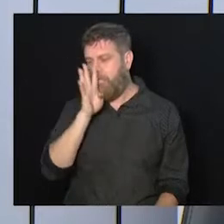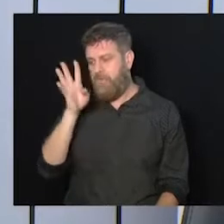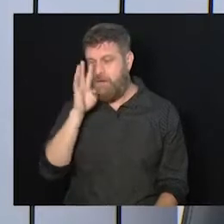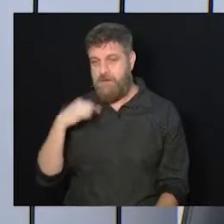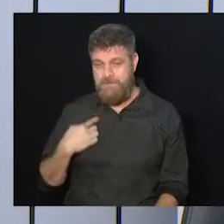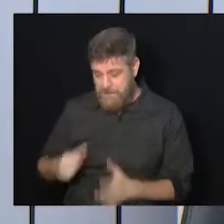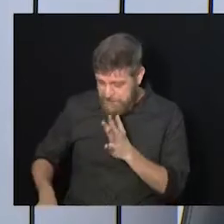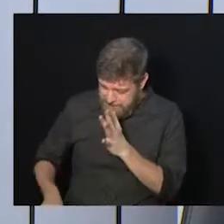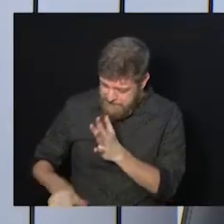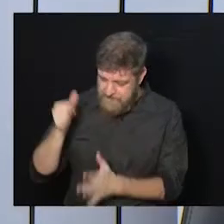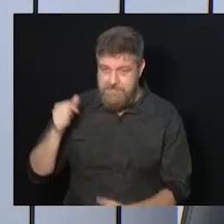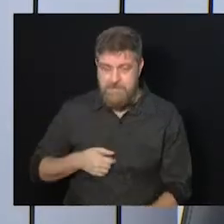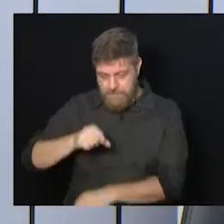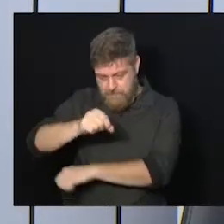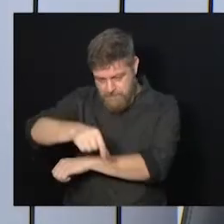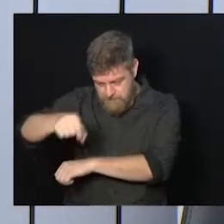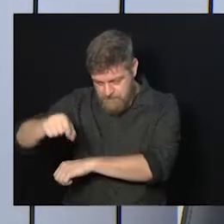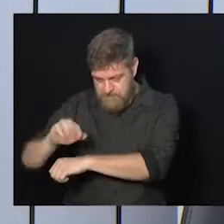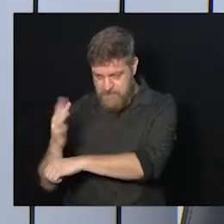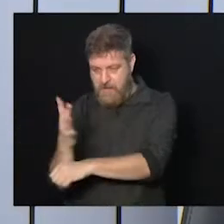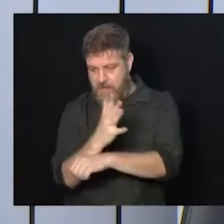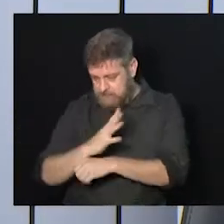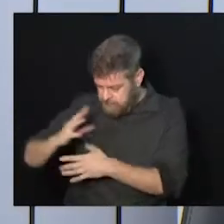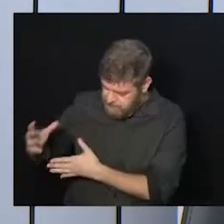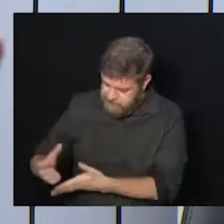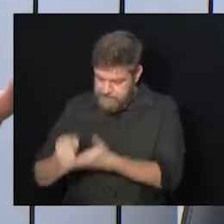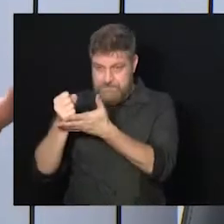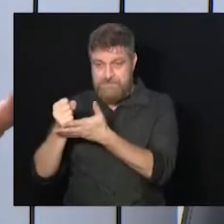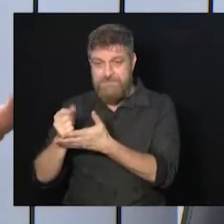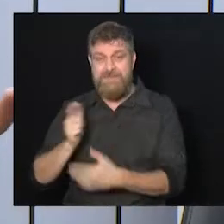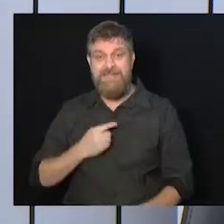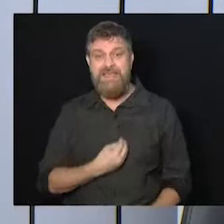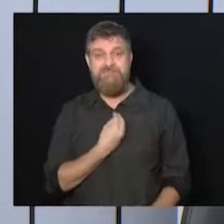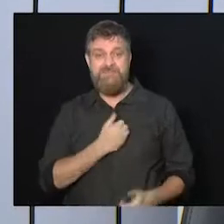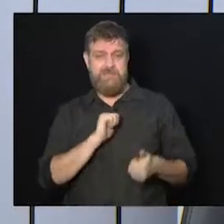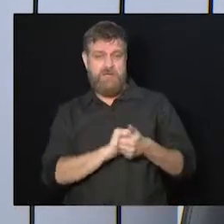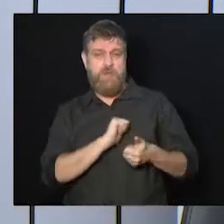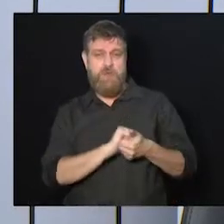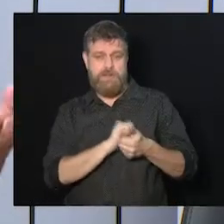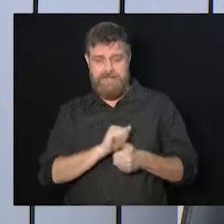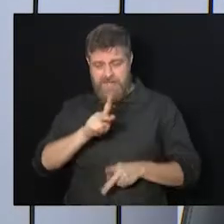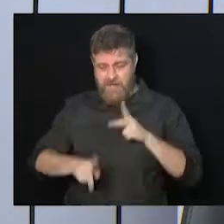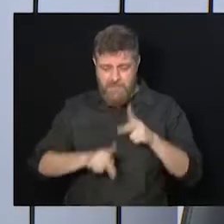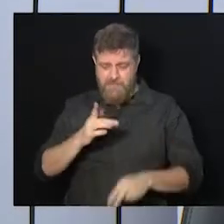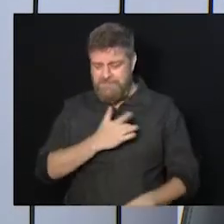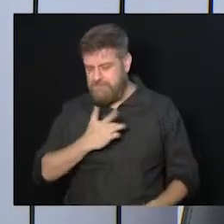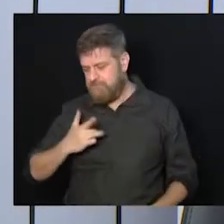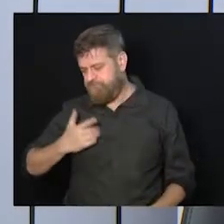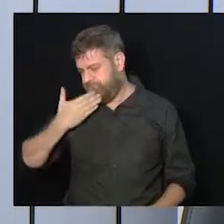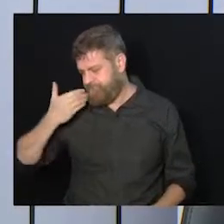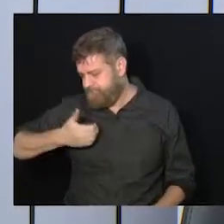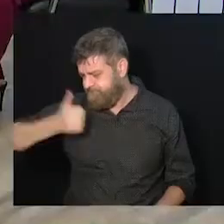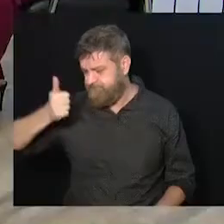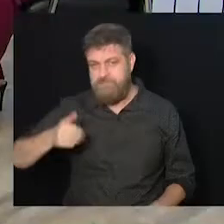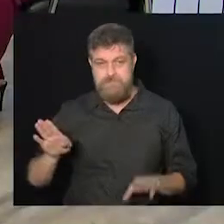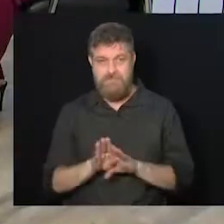primeiro recuperar aquilo que já foi, que é possível recuperar para garantir qualidade de vida, né, da nossa cidade, saúde, Recuperar